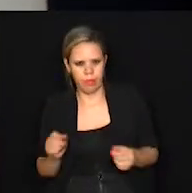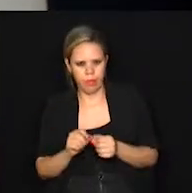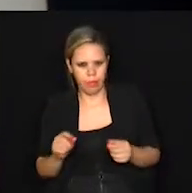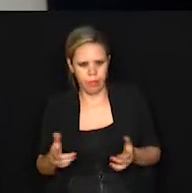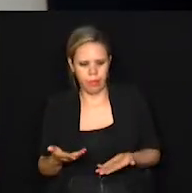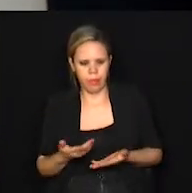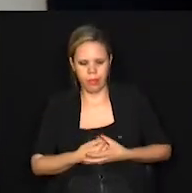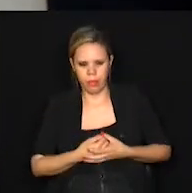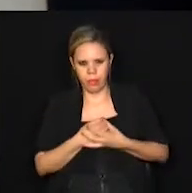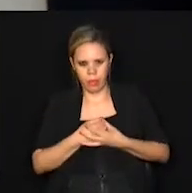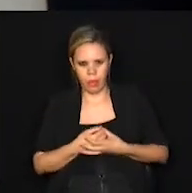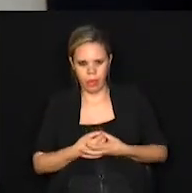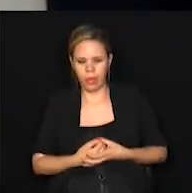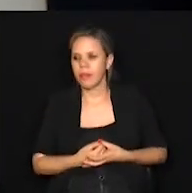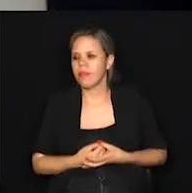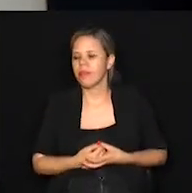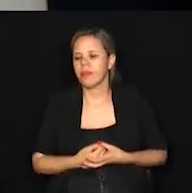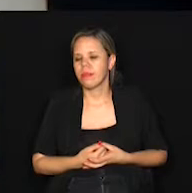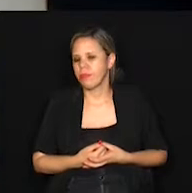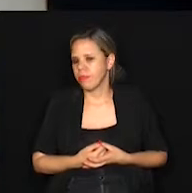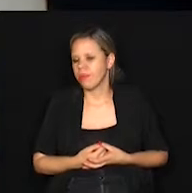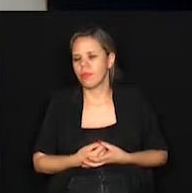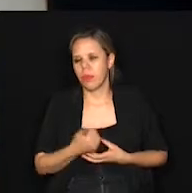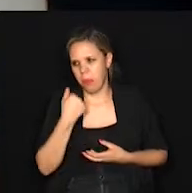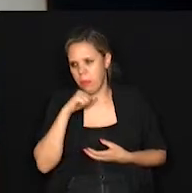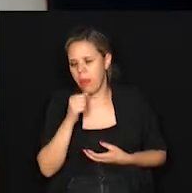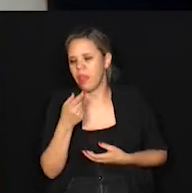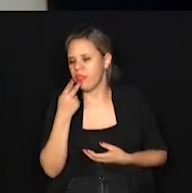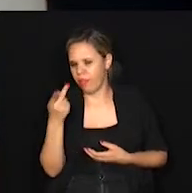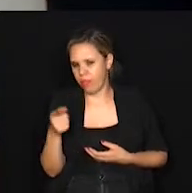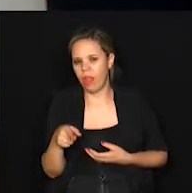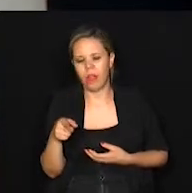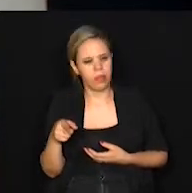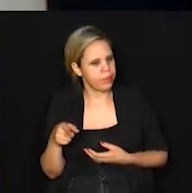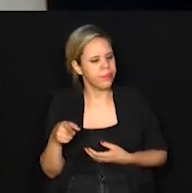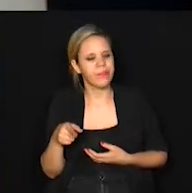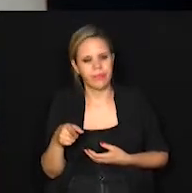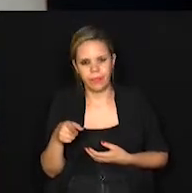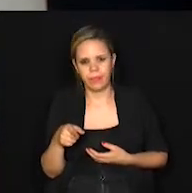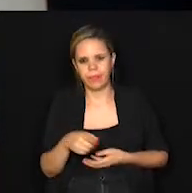responsabilidade vai ser jogada na costa das escolas, da gestão.